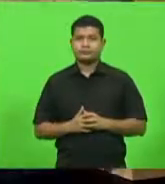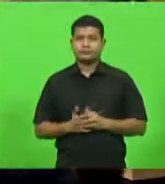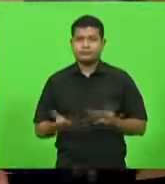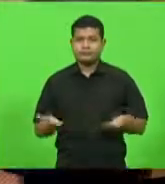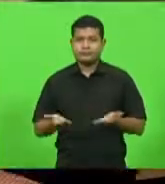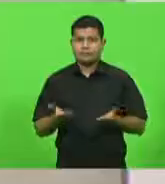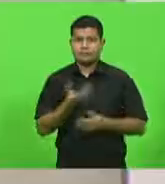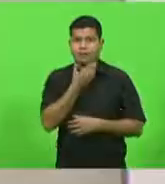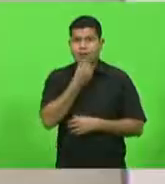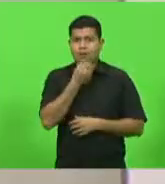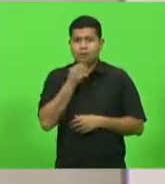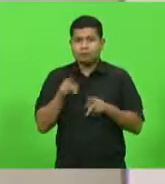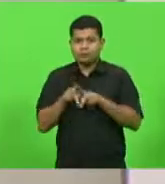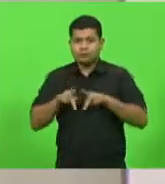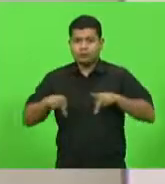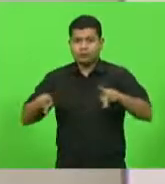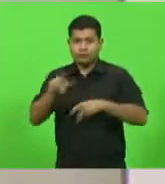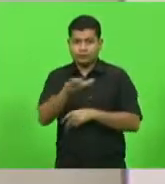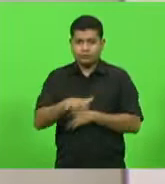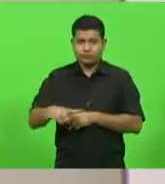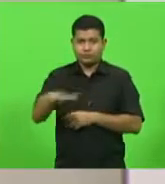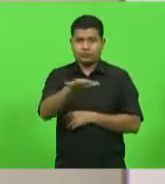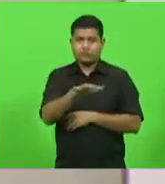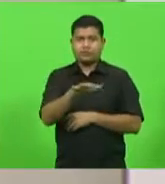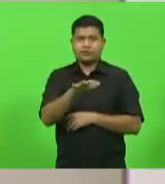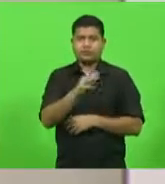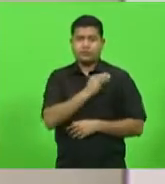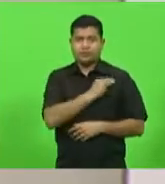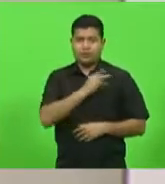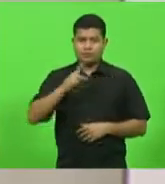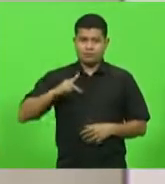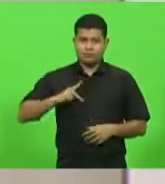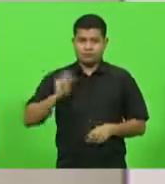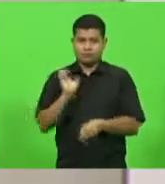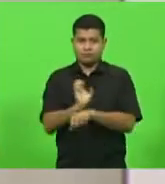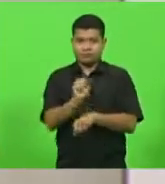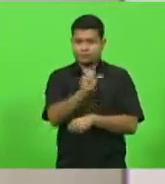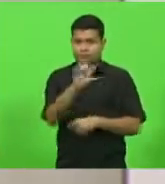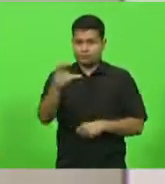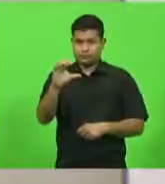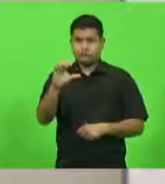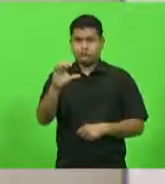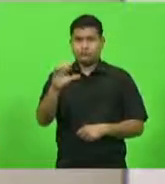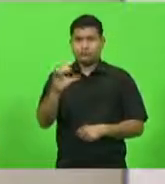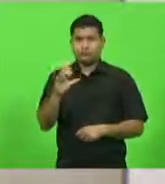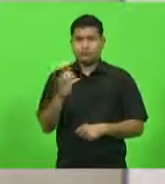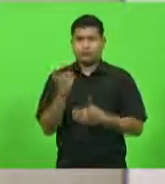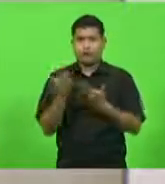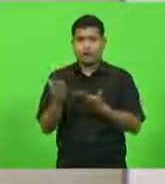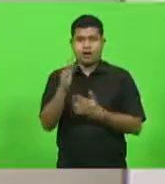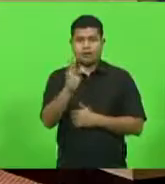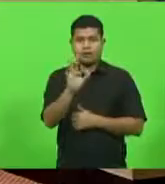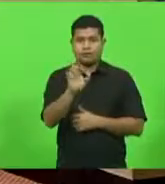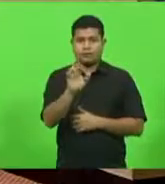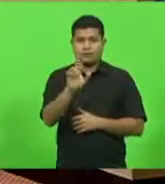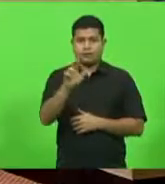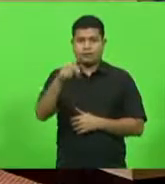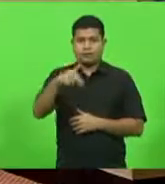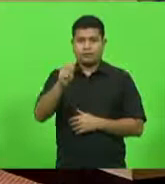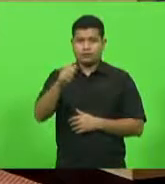Excelentíssimo senhor Procurador-Geral de Justiça do Ministério Público de Santa Catarina, Dr. Fernando da Silva Comim.